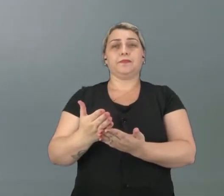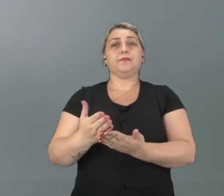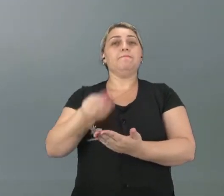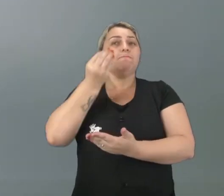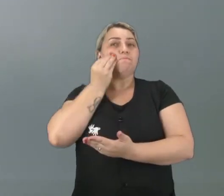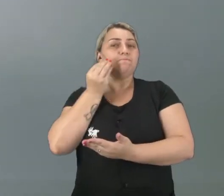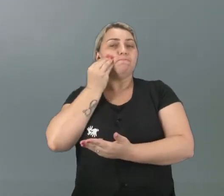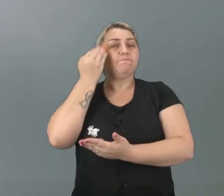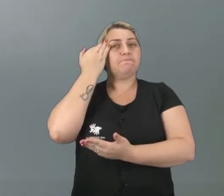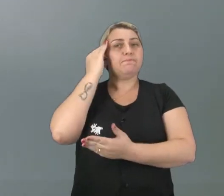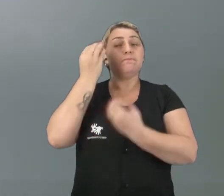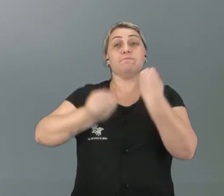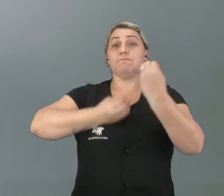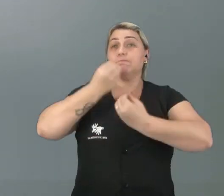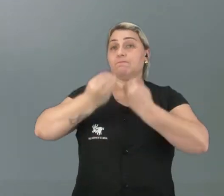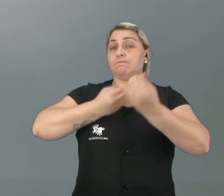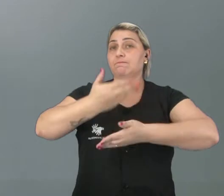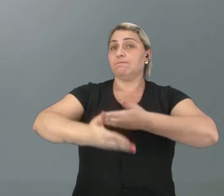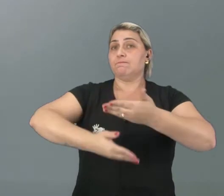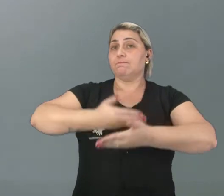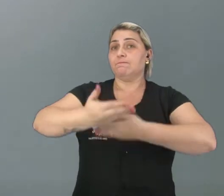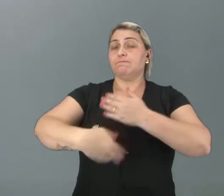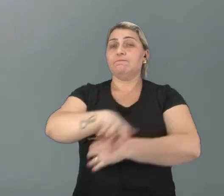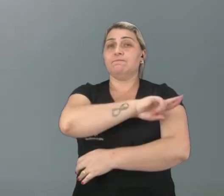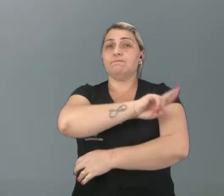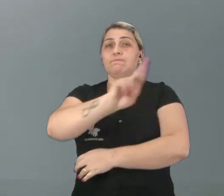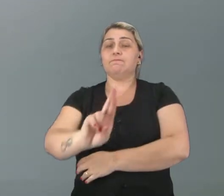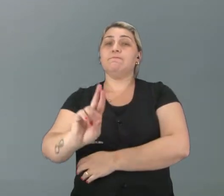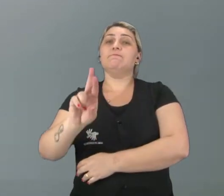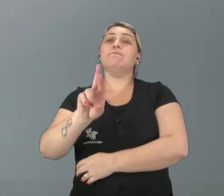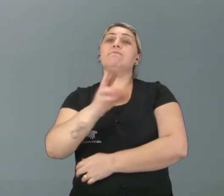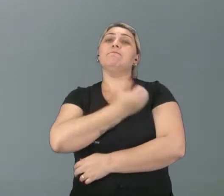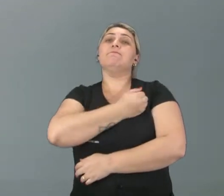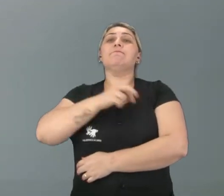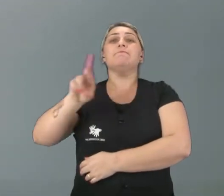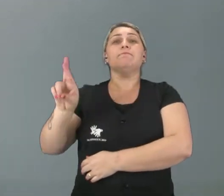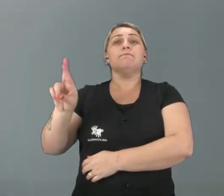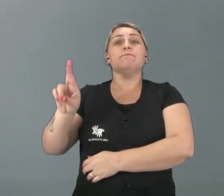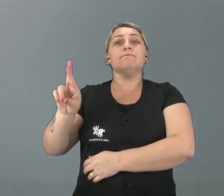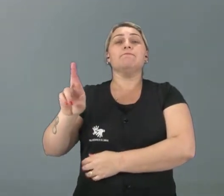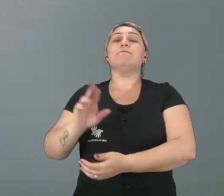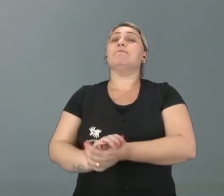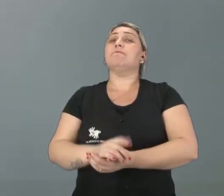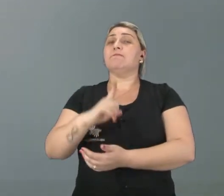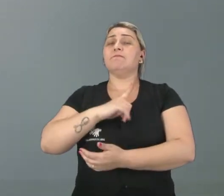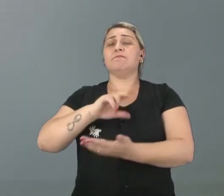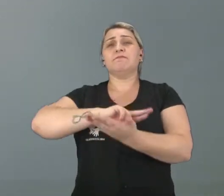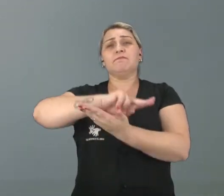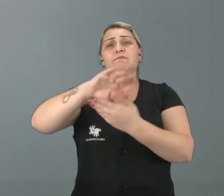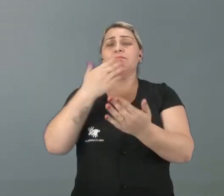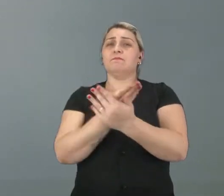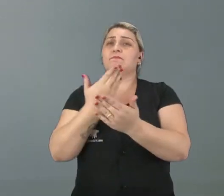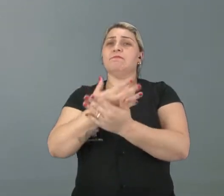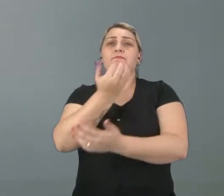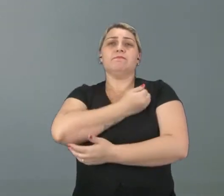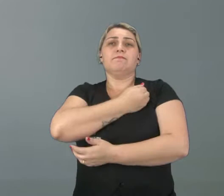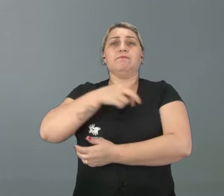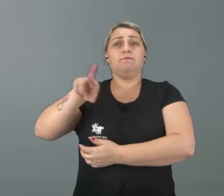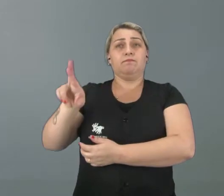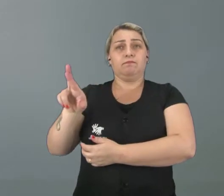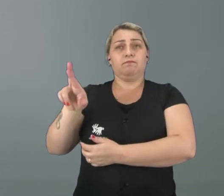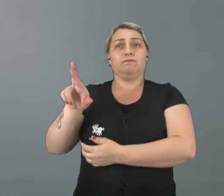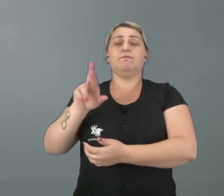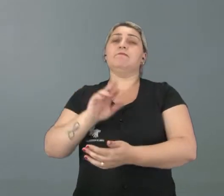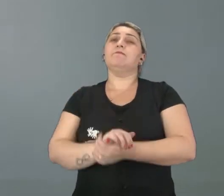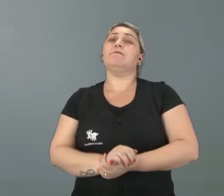gente tentar entender como que são essas representações dos números racionais. Nós tivemos várias aulas sobre os números racionais,